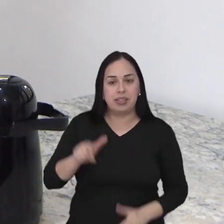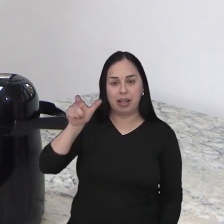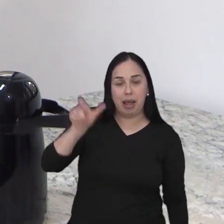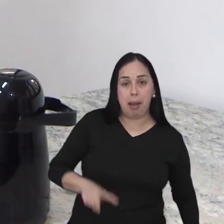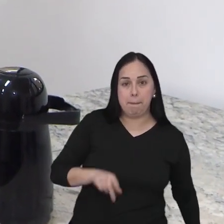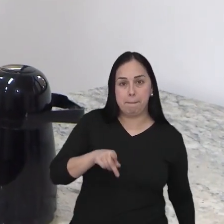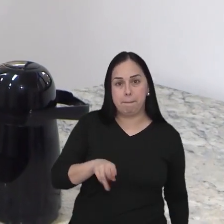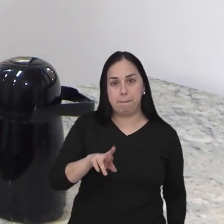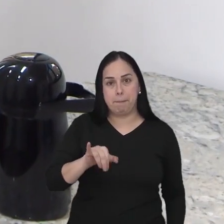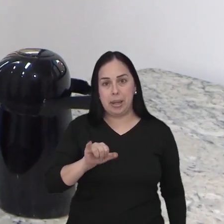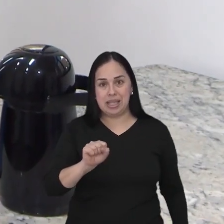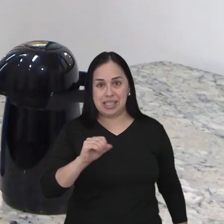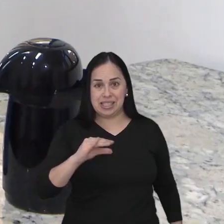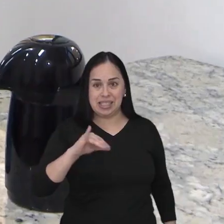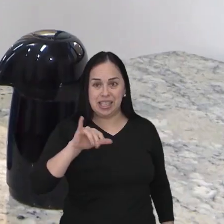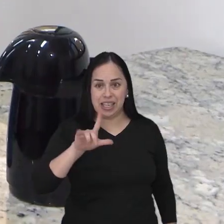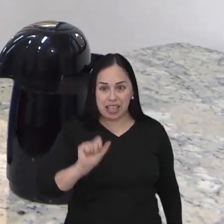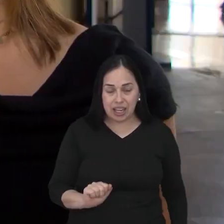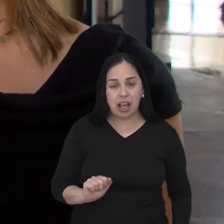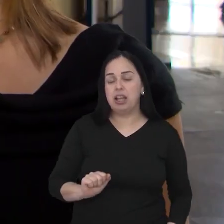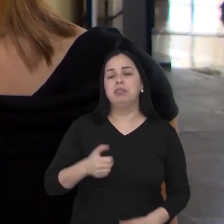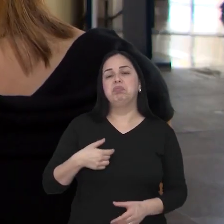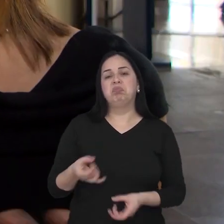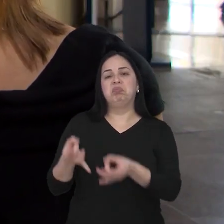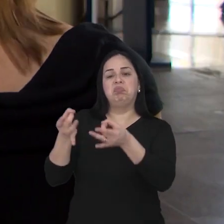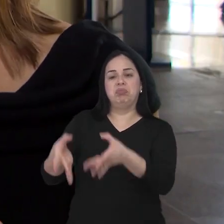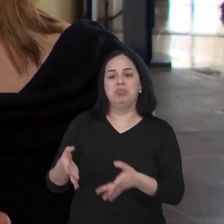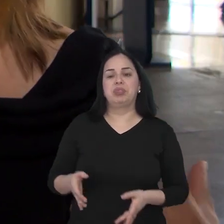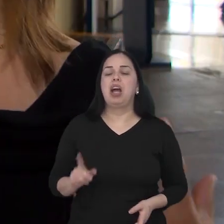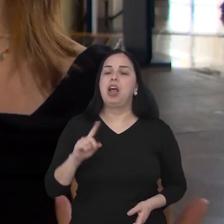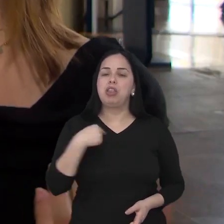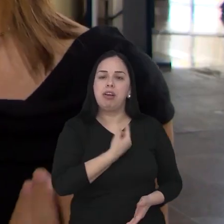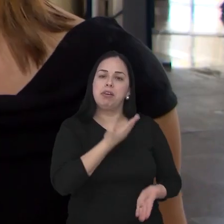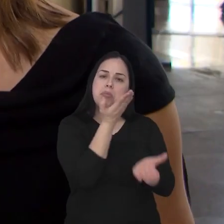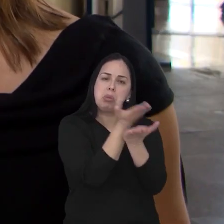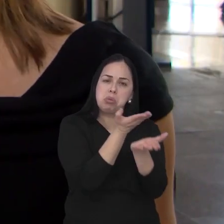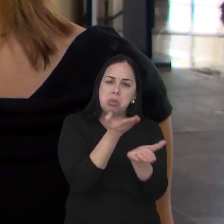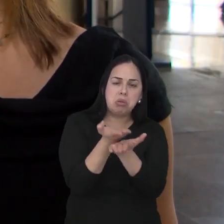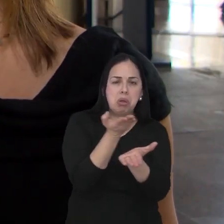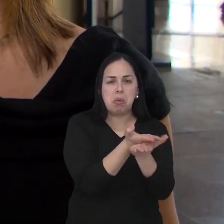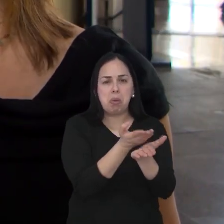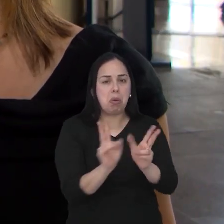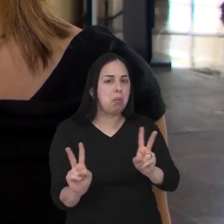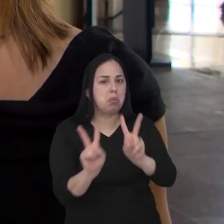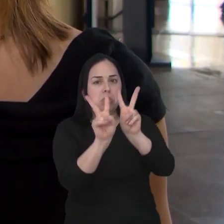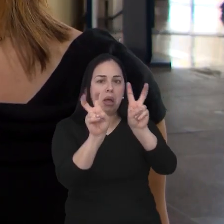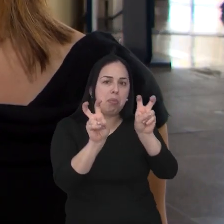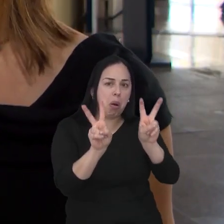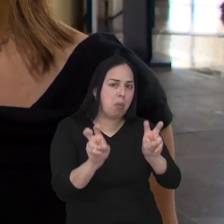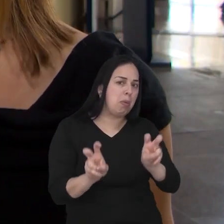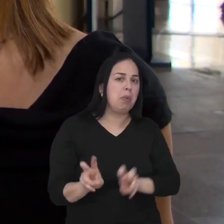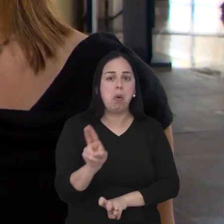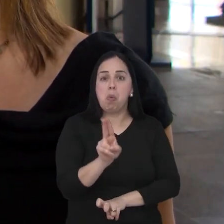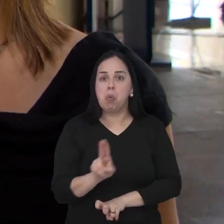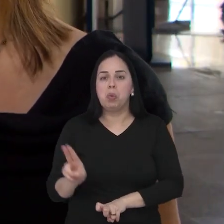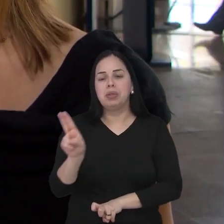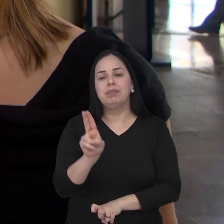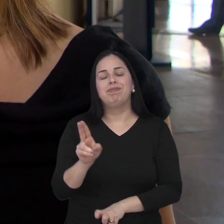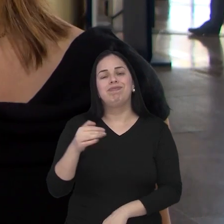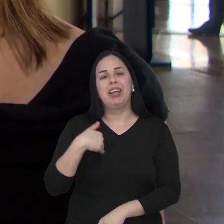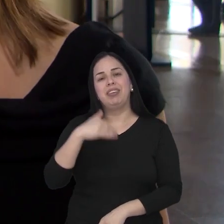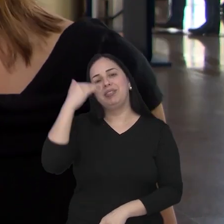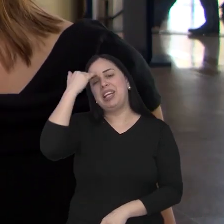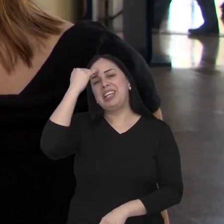esse motivo que a Priscila abandonou o uso. Como a gente vai estudando, entendendo do que se trata, né, a questão do uso dos